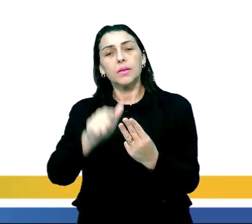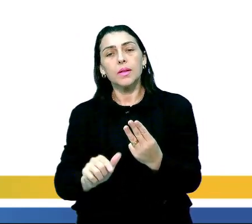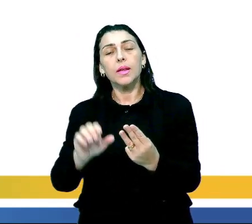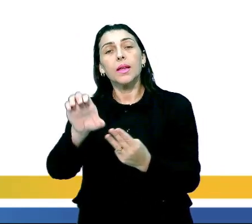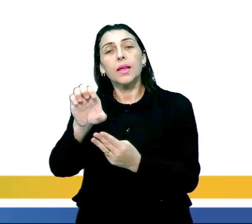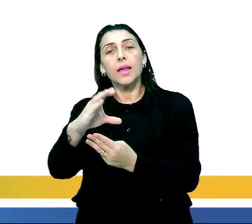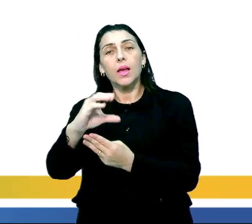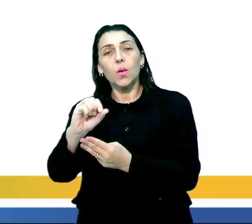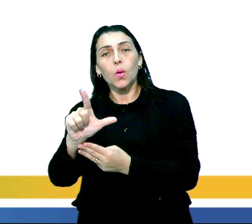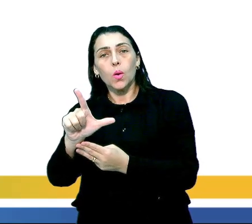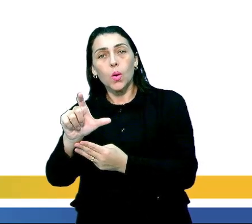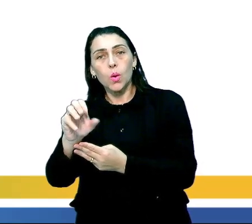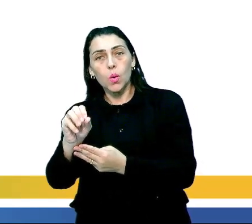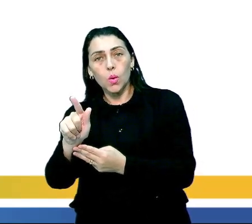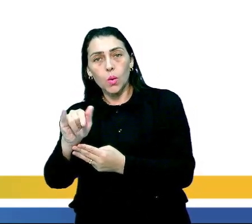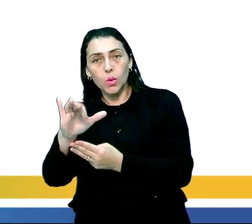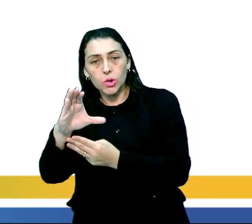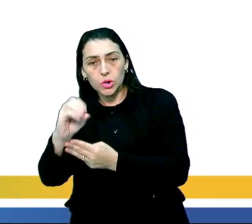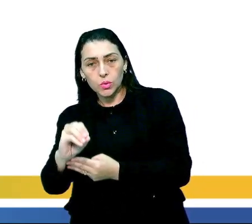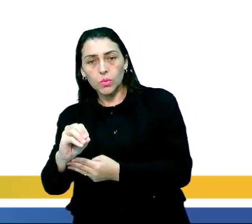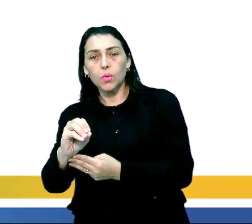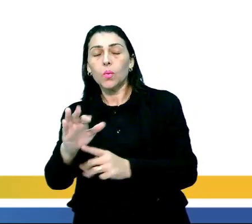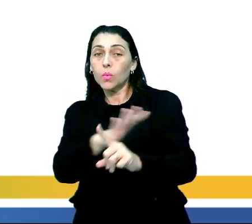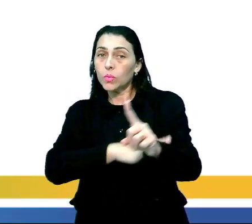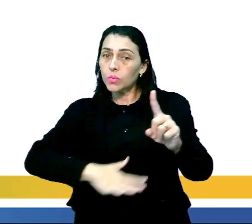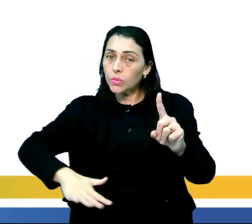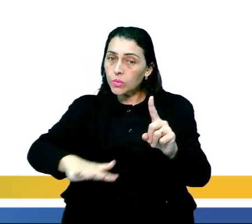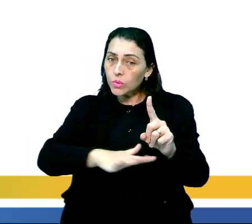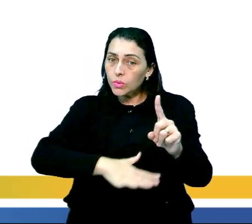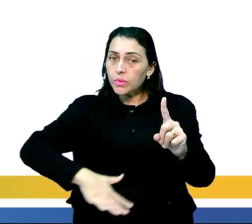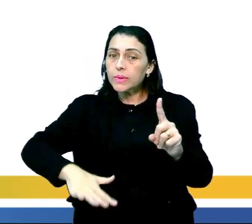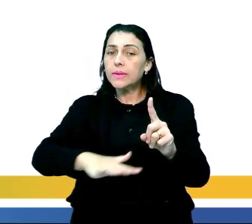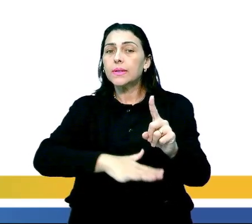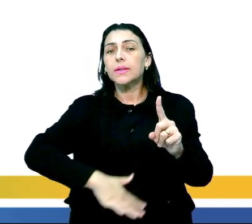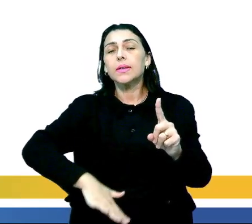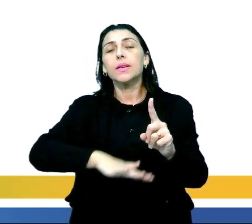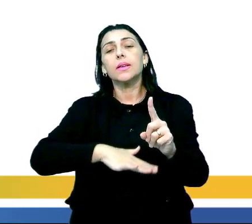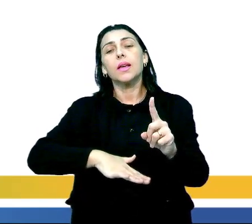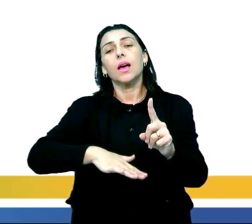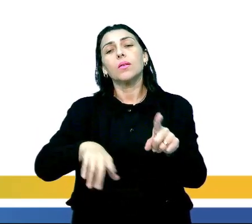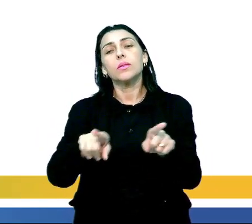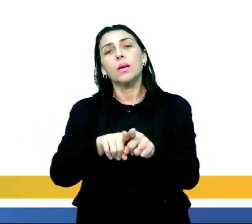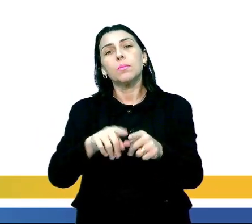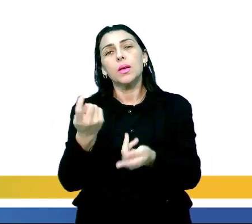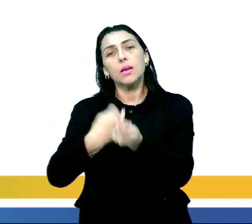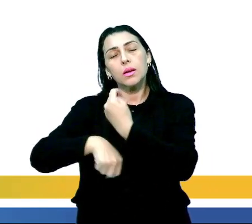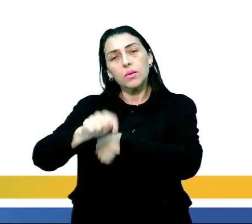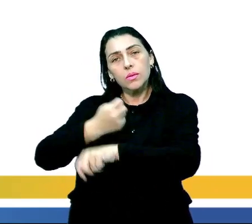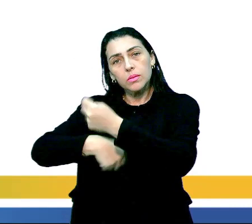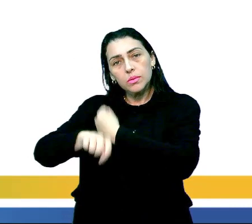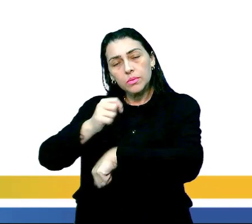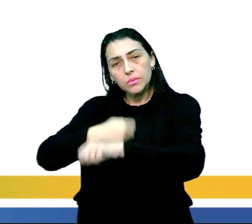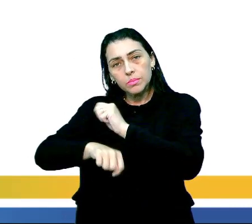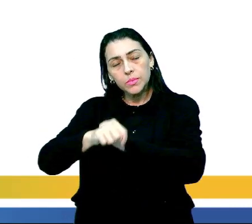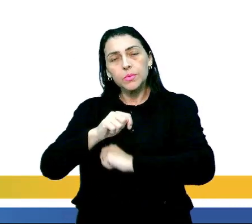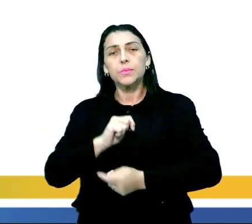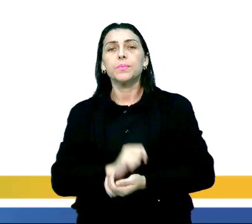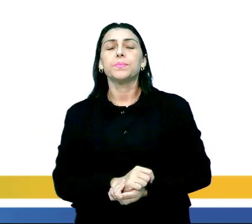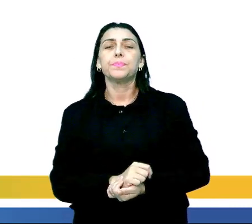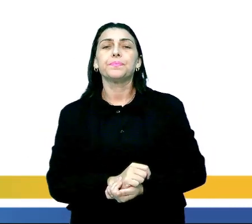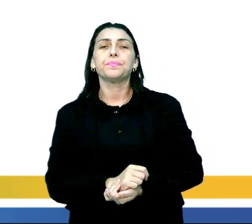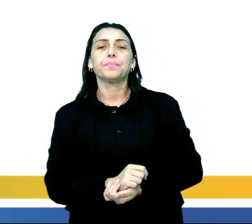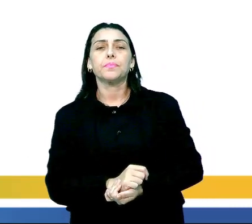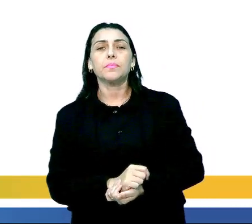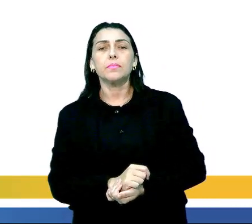repetindo o aspecto ecológico, ao meio ambiente, o aspecto social e também o aspecto econômico,